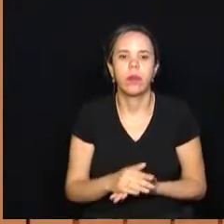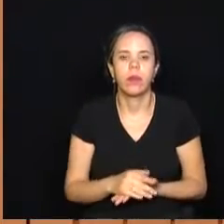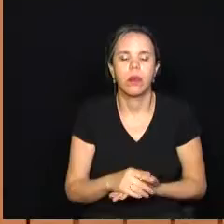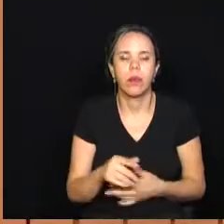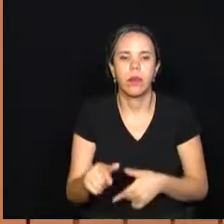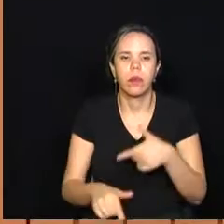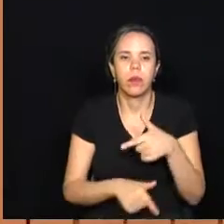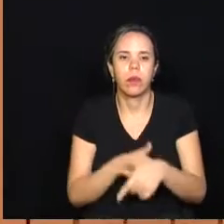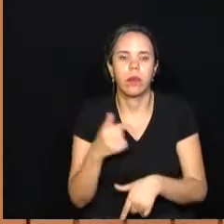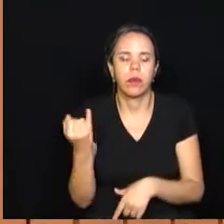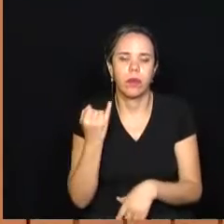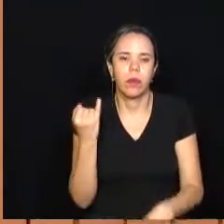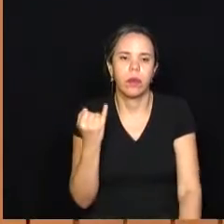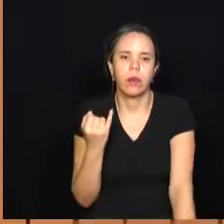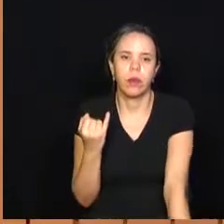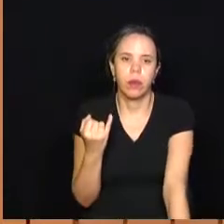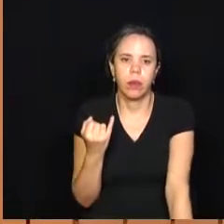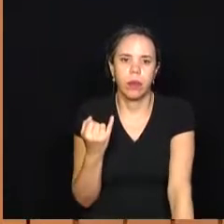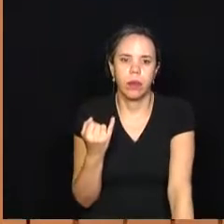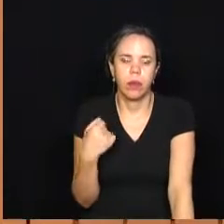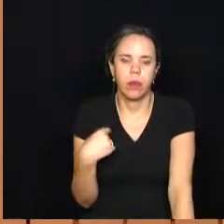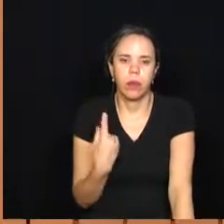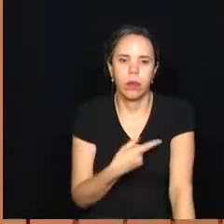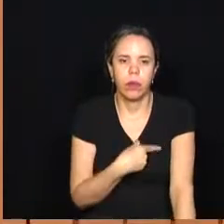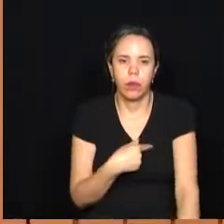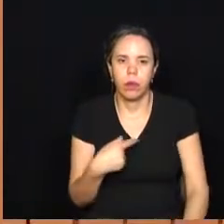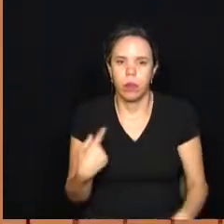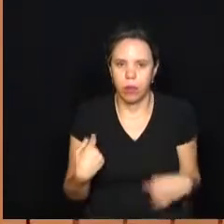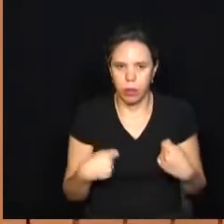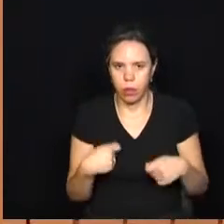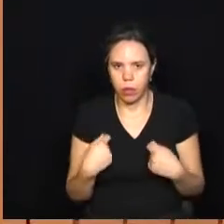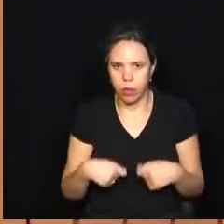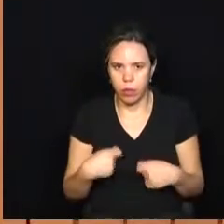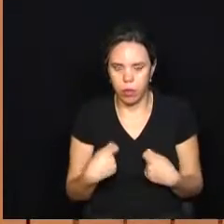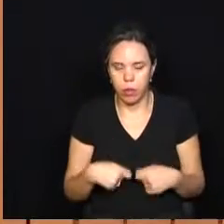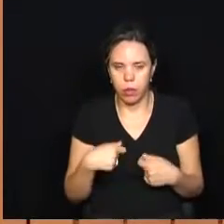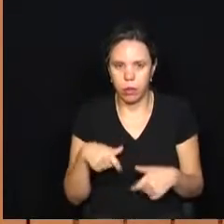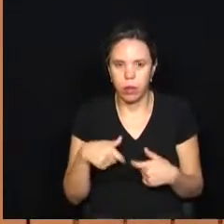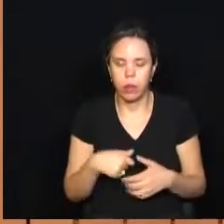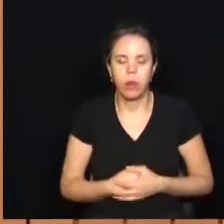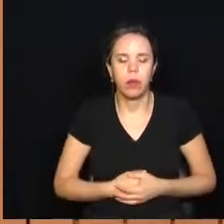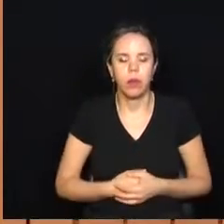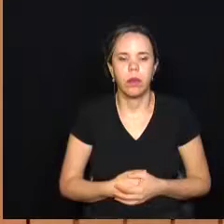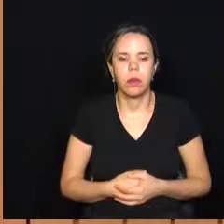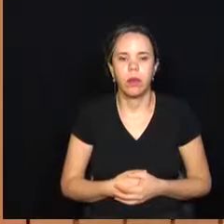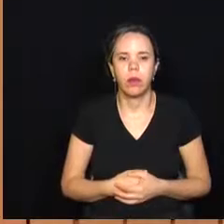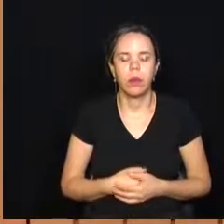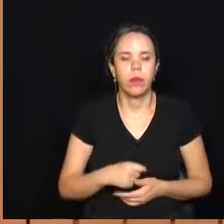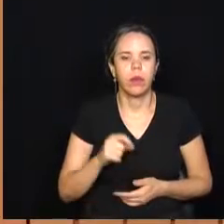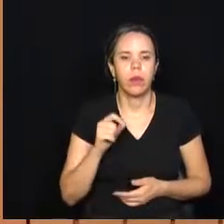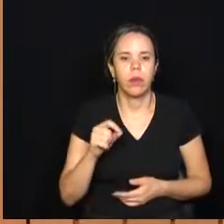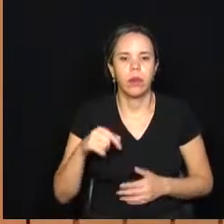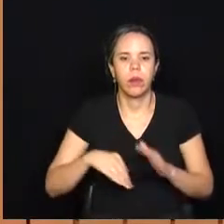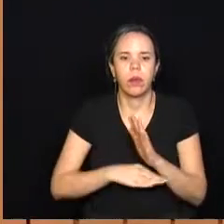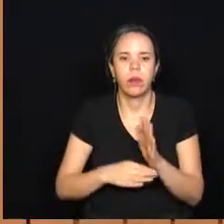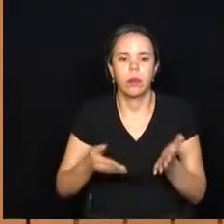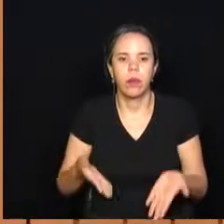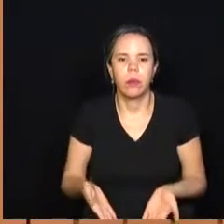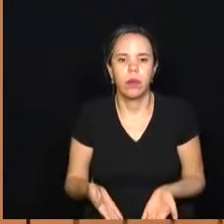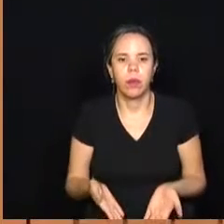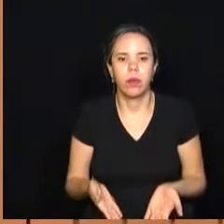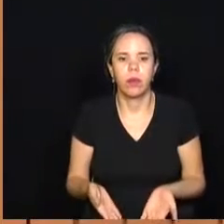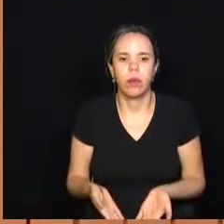trabalho super importante. E nós precisamos desse trabalho. E o quê? Essa Câmara aqui,